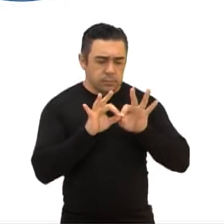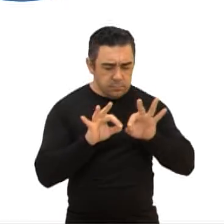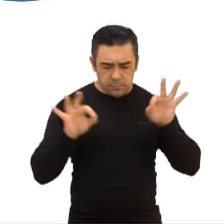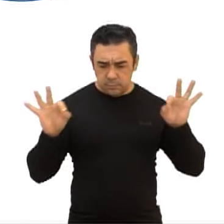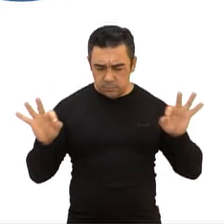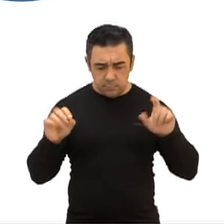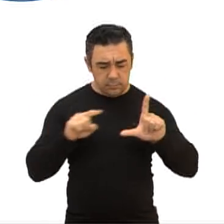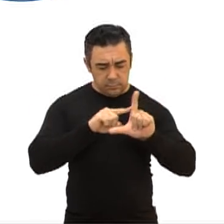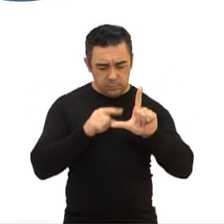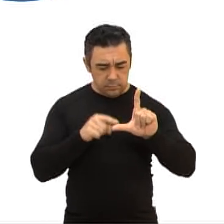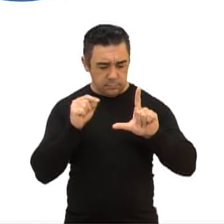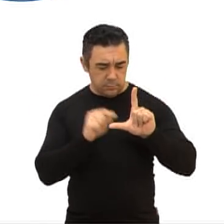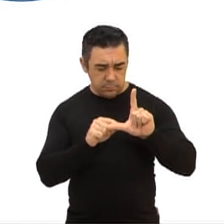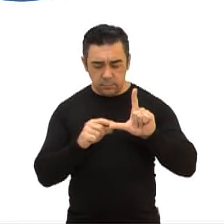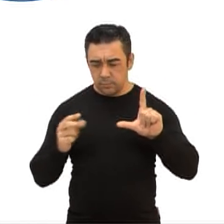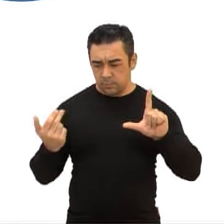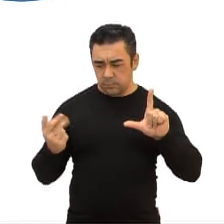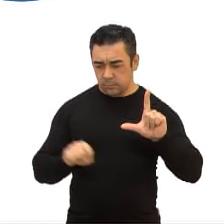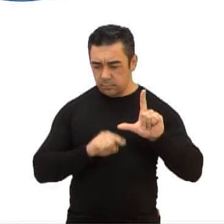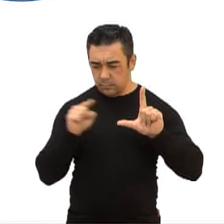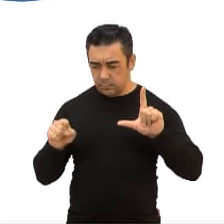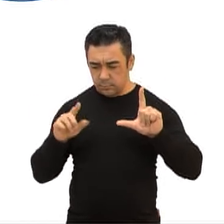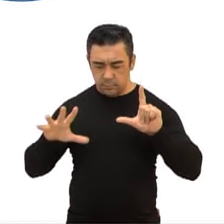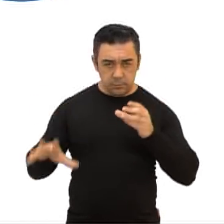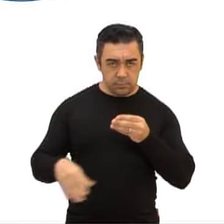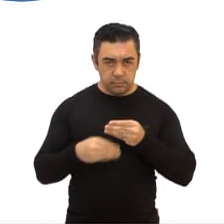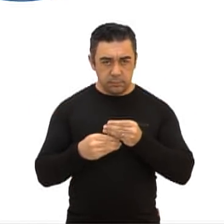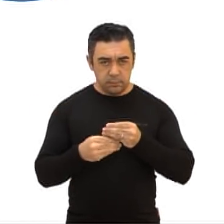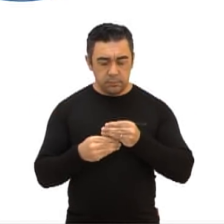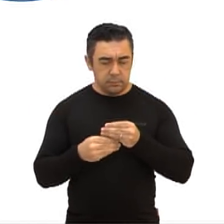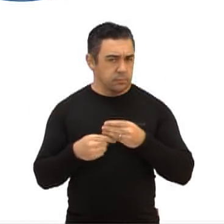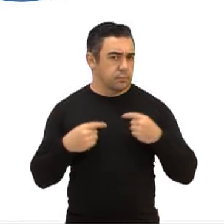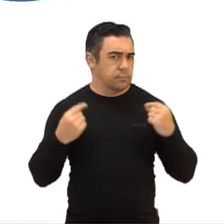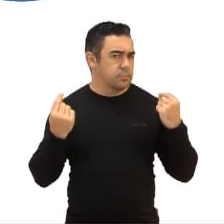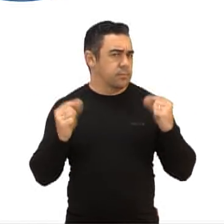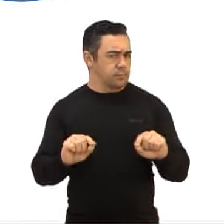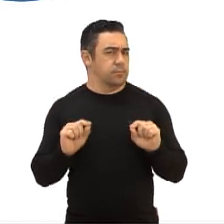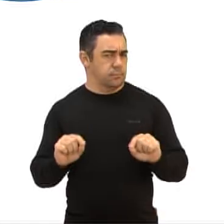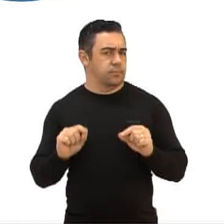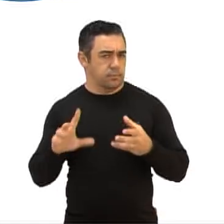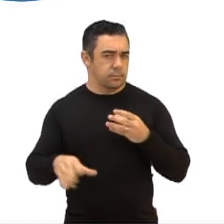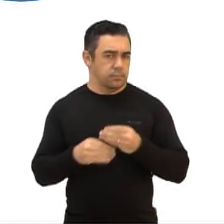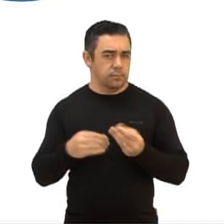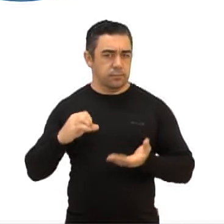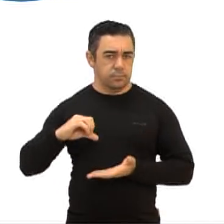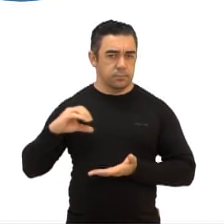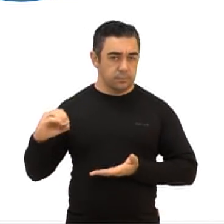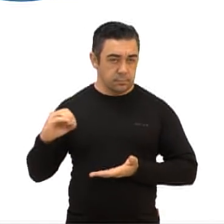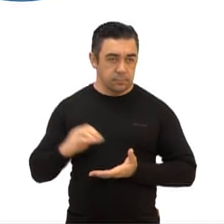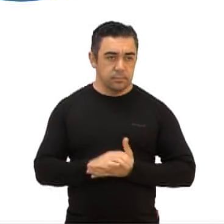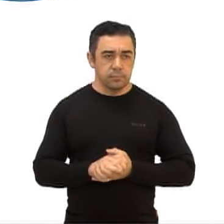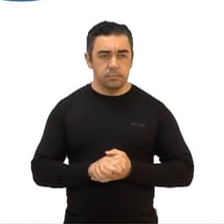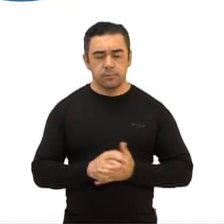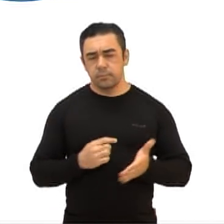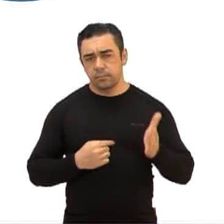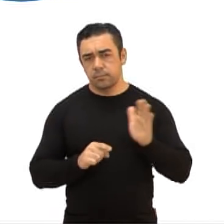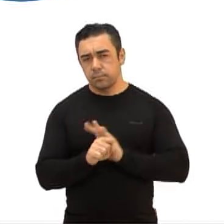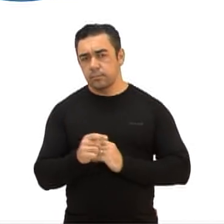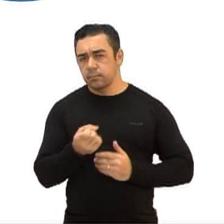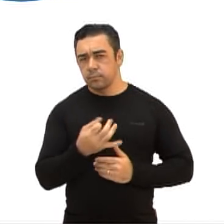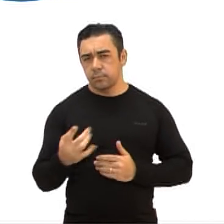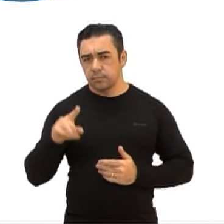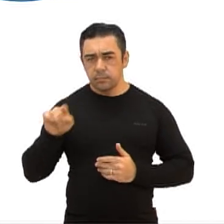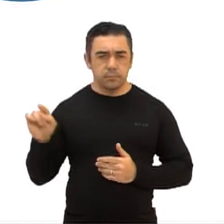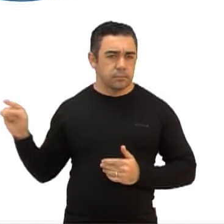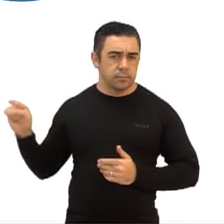um ângulo é igual à medida do seu complementar. Quem que é o complementar? 90 graus. Quanto mede esse